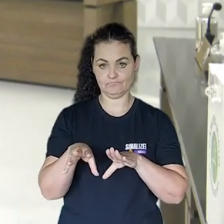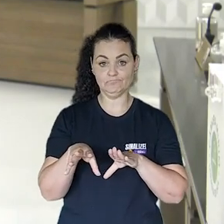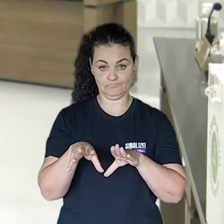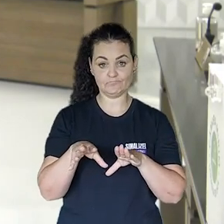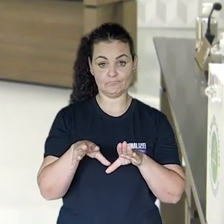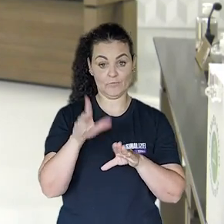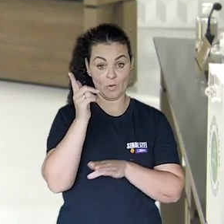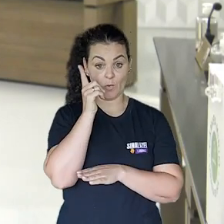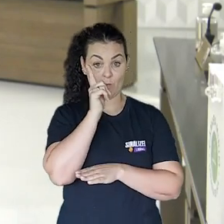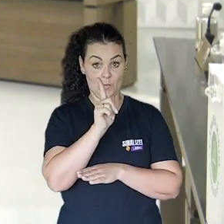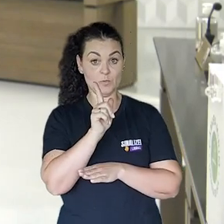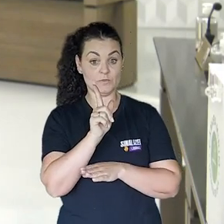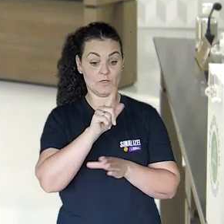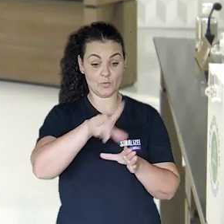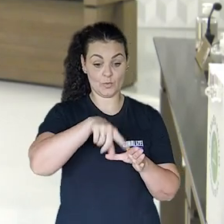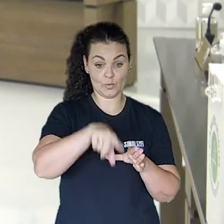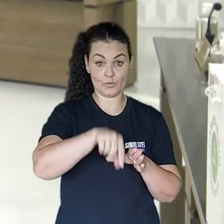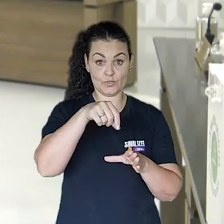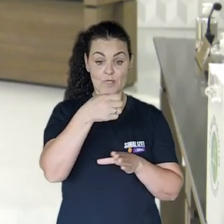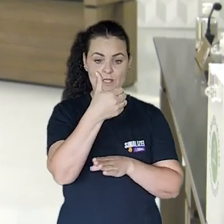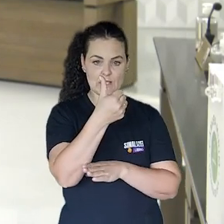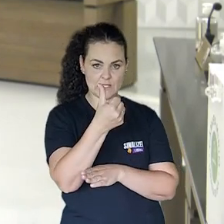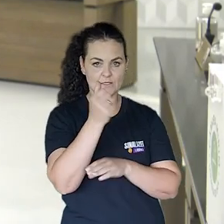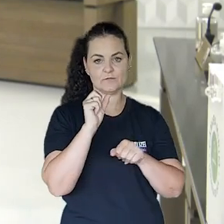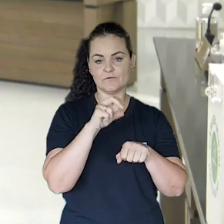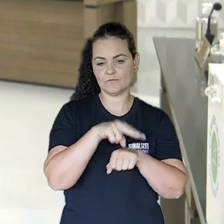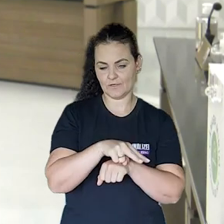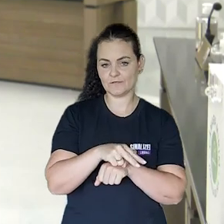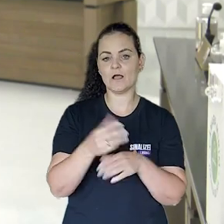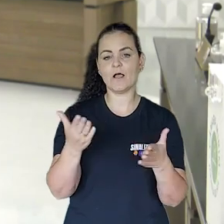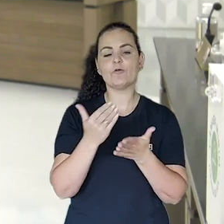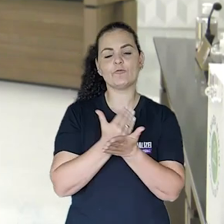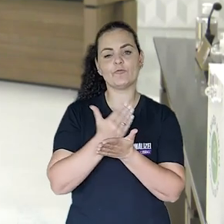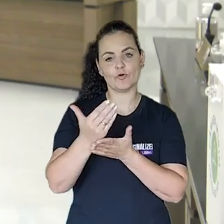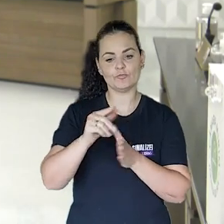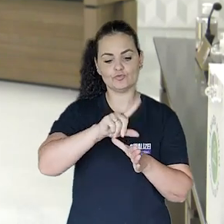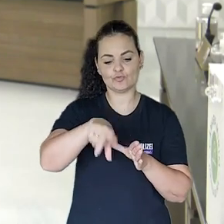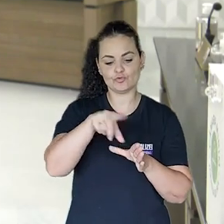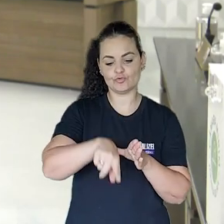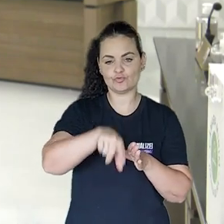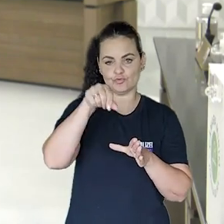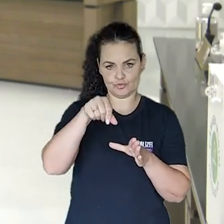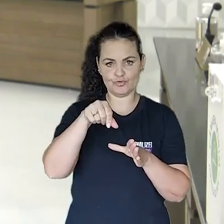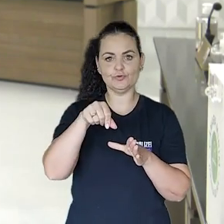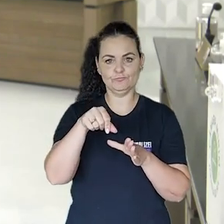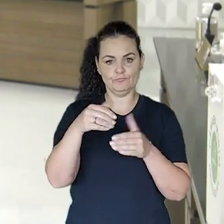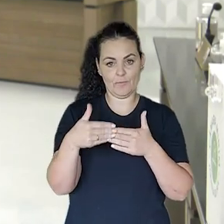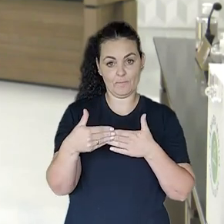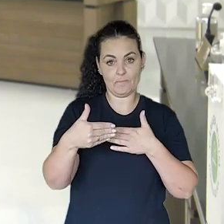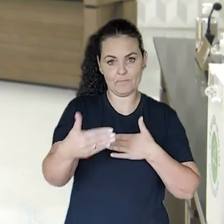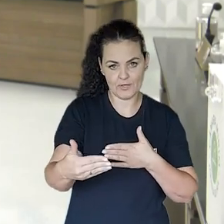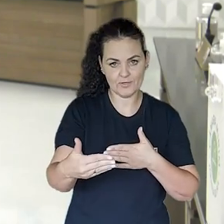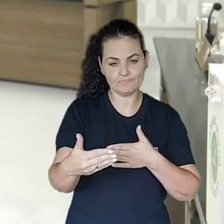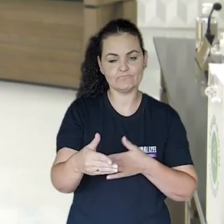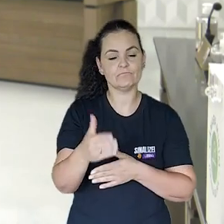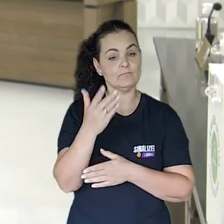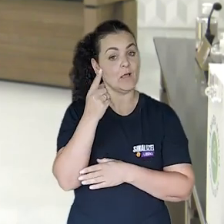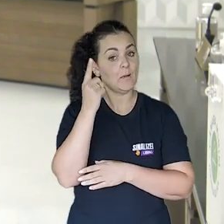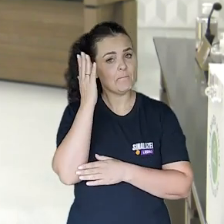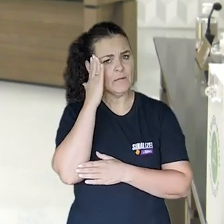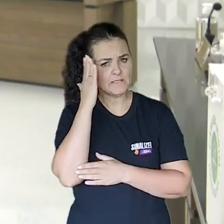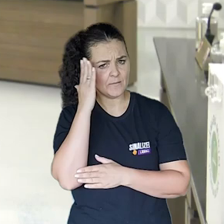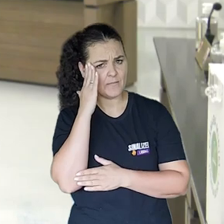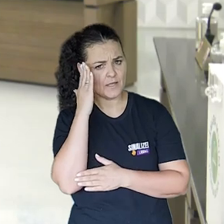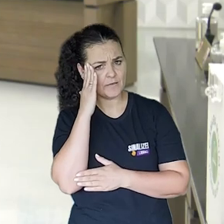sorteio a partir de agora para saber quem são essas 6 escolas. Lembrando que entraram 9 nomes aqui e